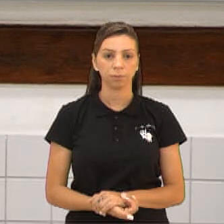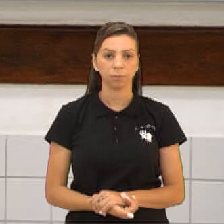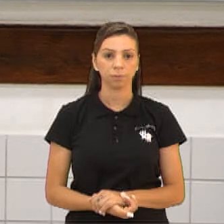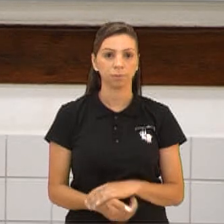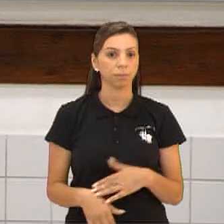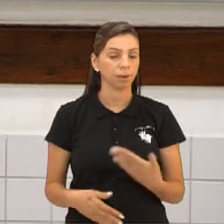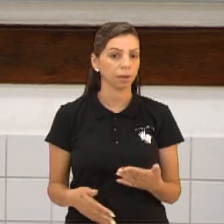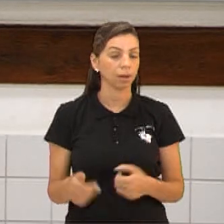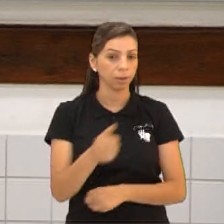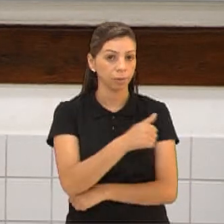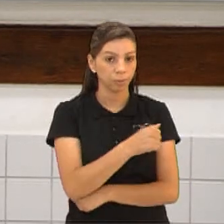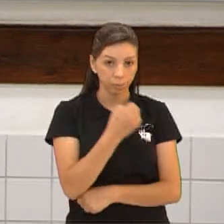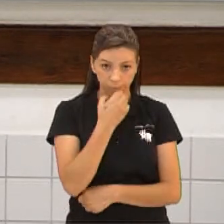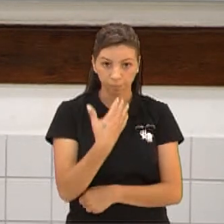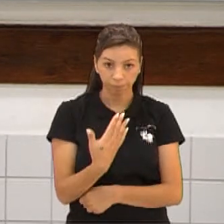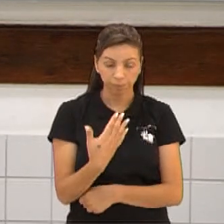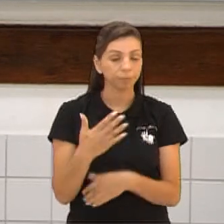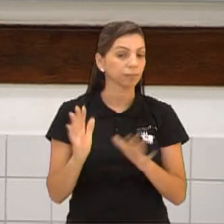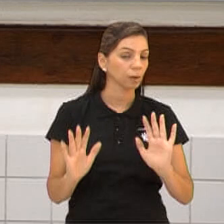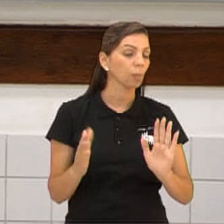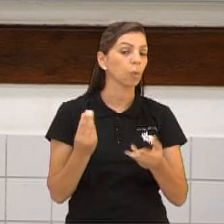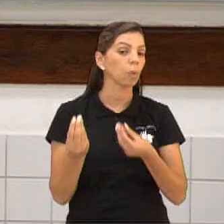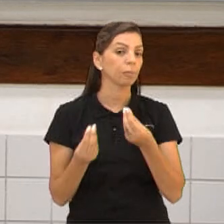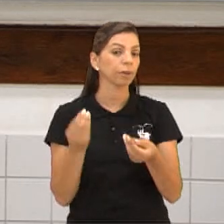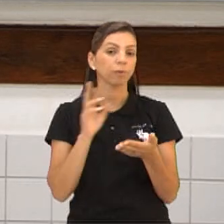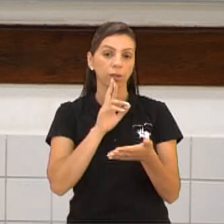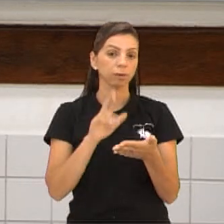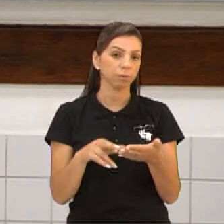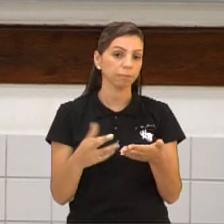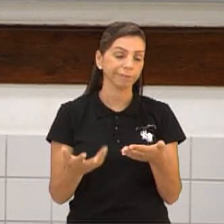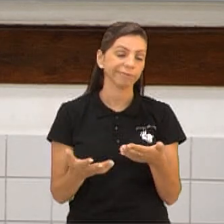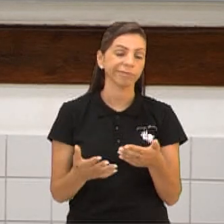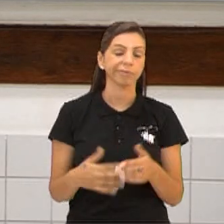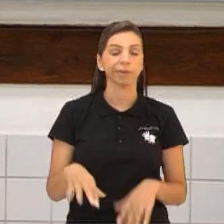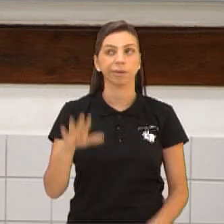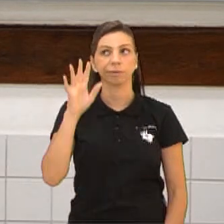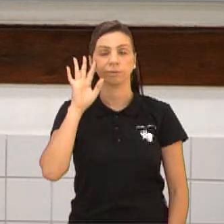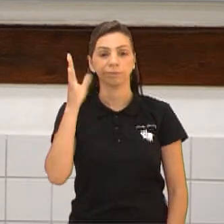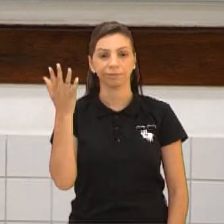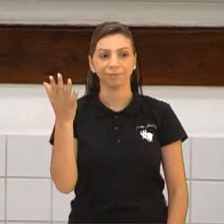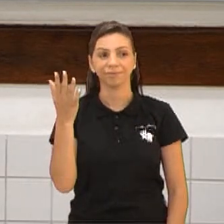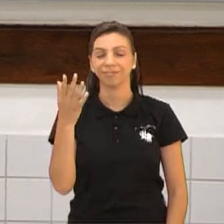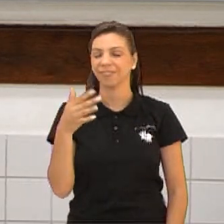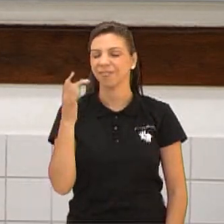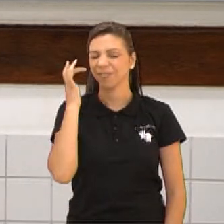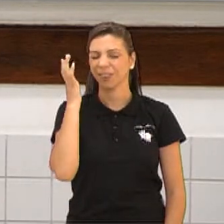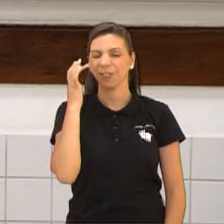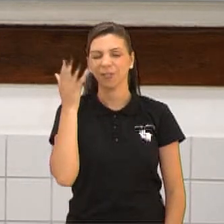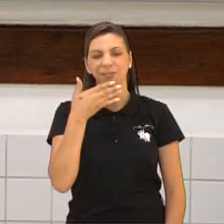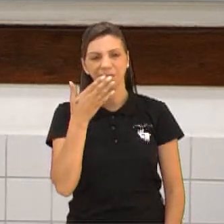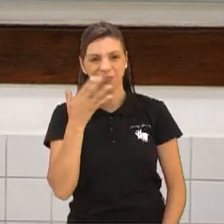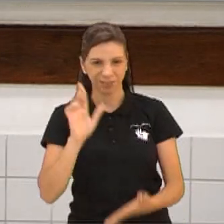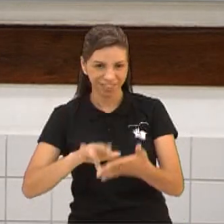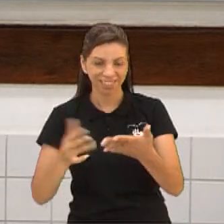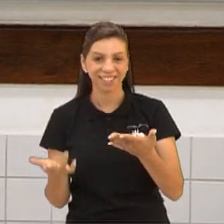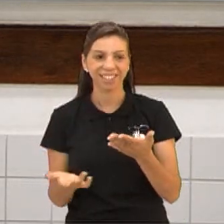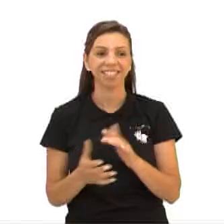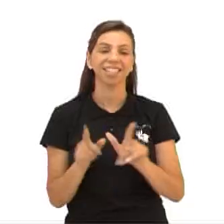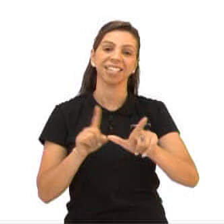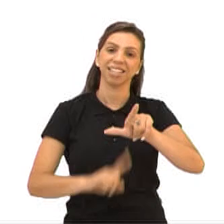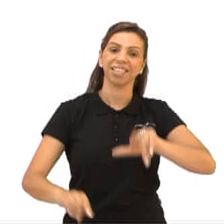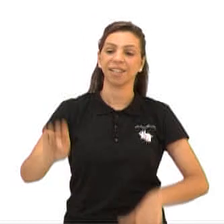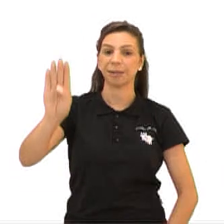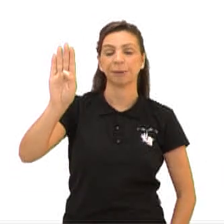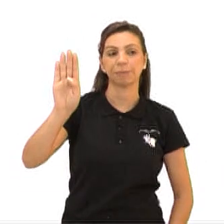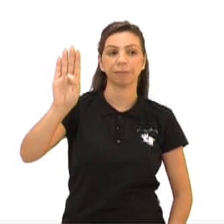E aí, estudante, tudo bem? Como que foi responder essa questão? Imagino que para você ficou, facinho para responder, não foi? Letra